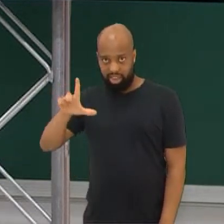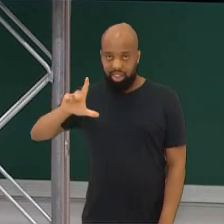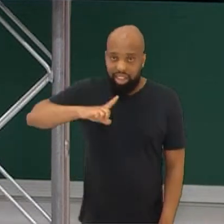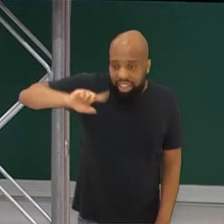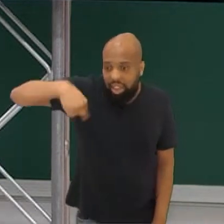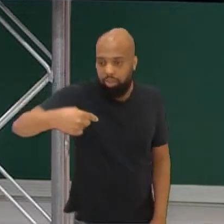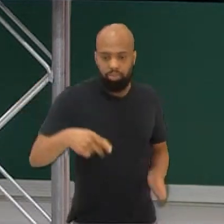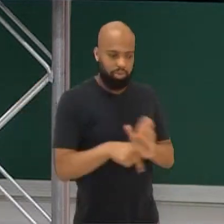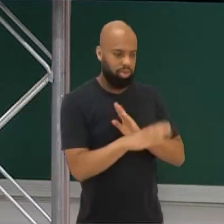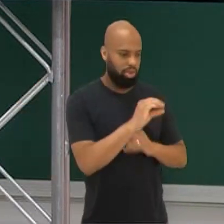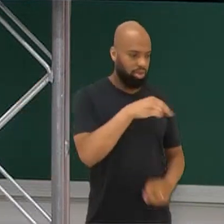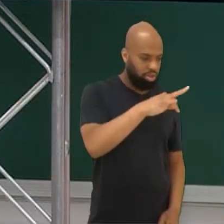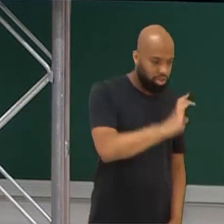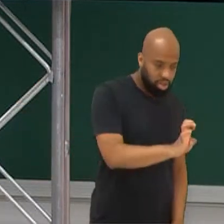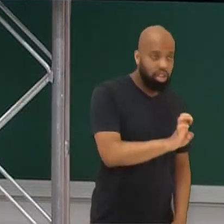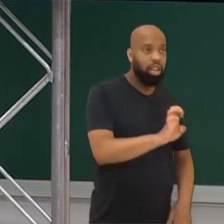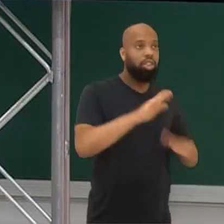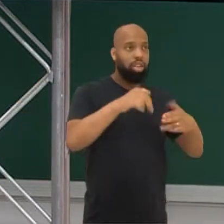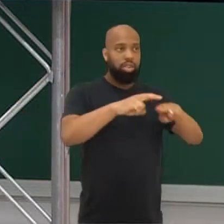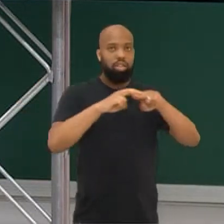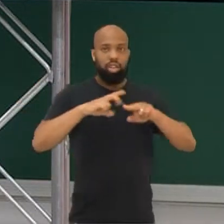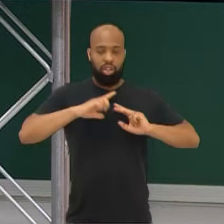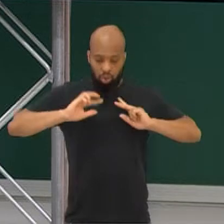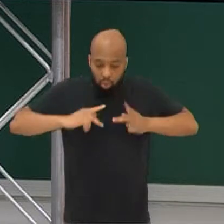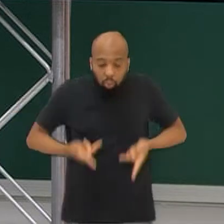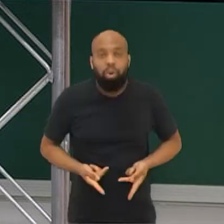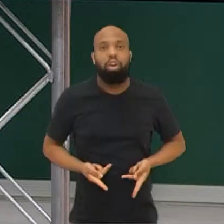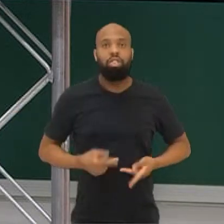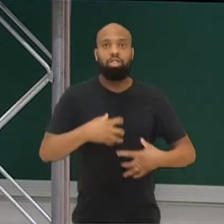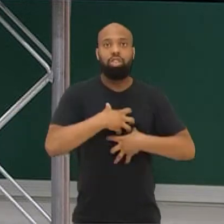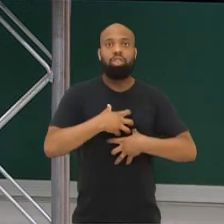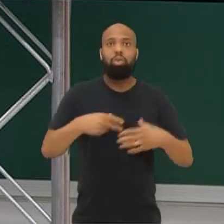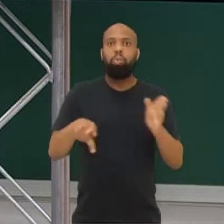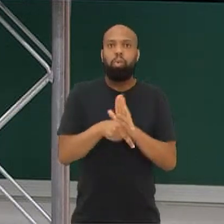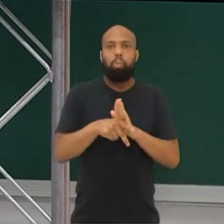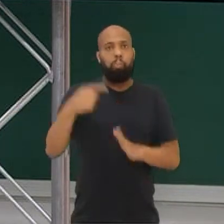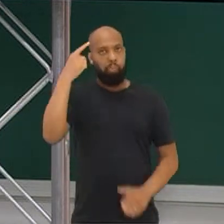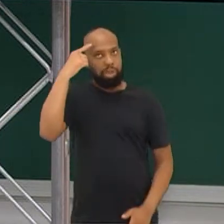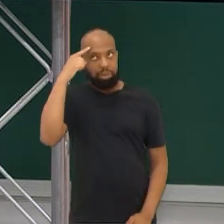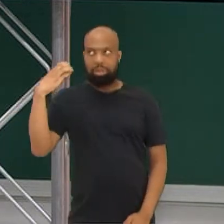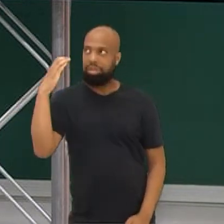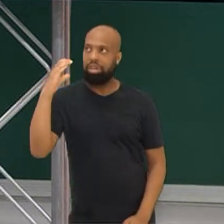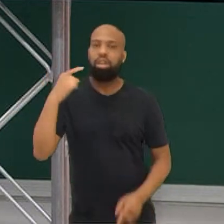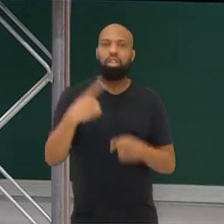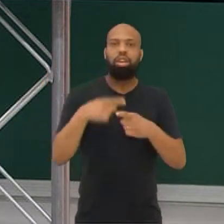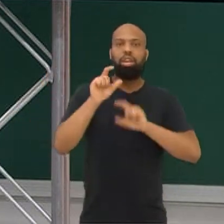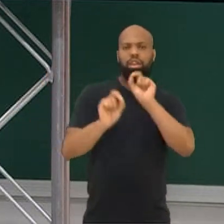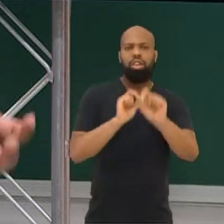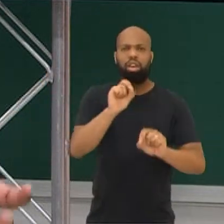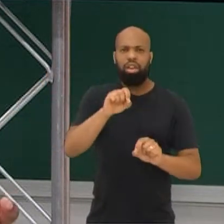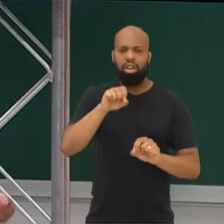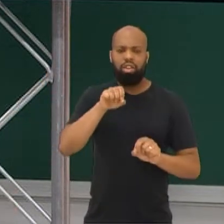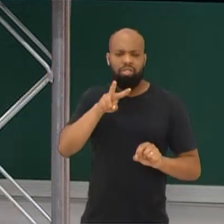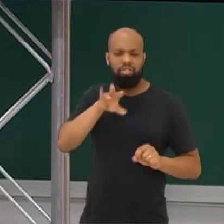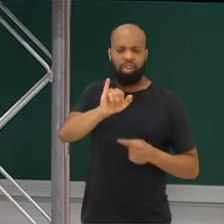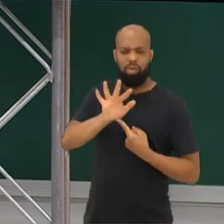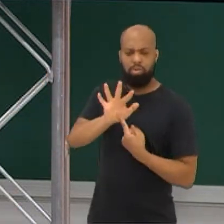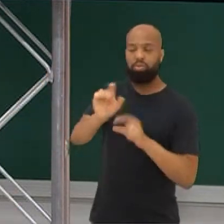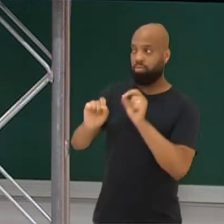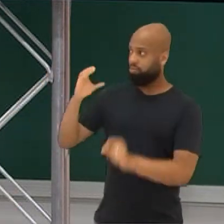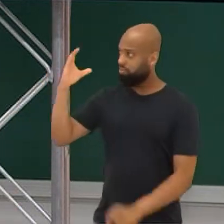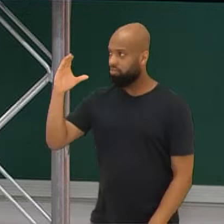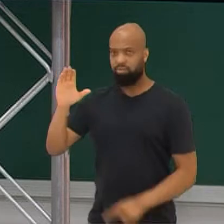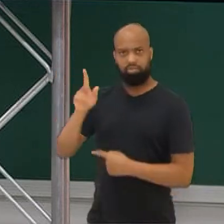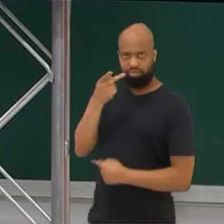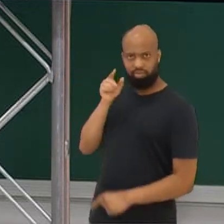do Augusto Comte. Então, por isso, a humanização do pensamento científico, porque quem vai denotar o sentido daquilo que a ciência está dizendo é o